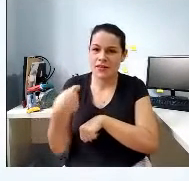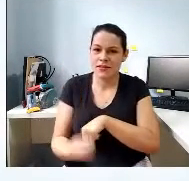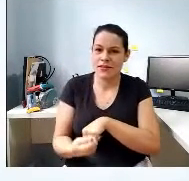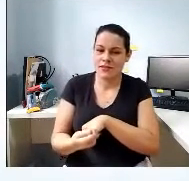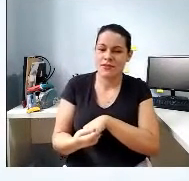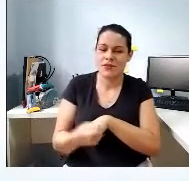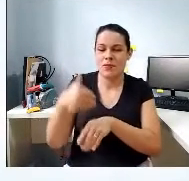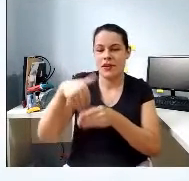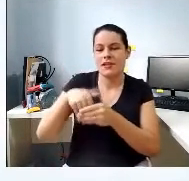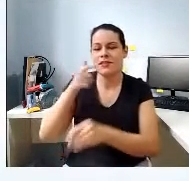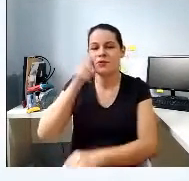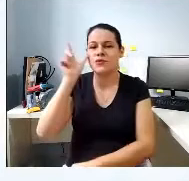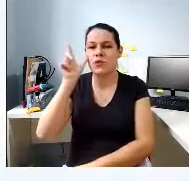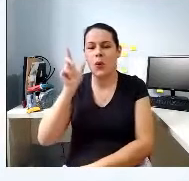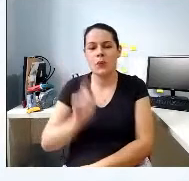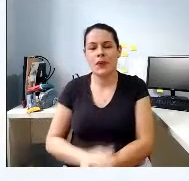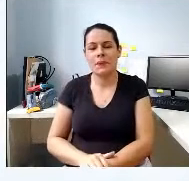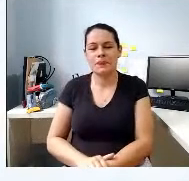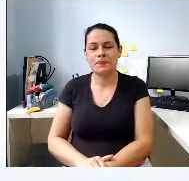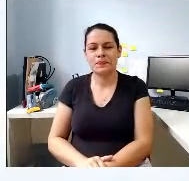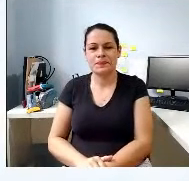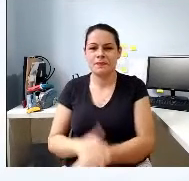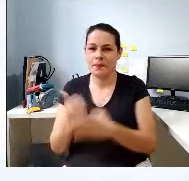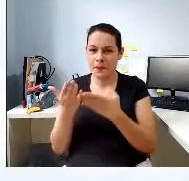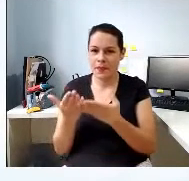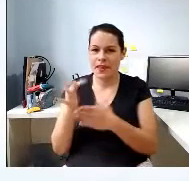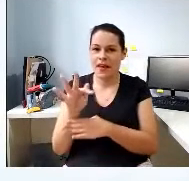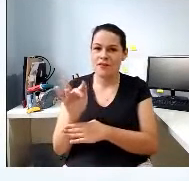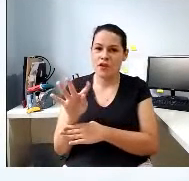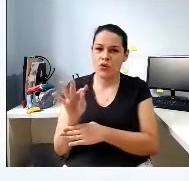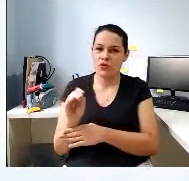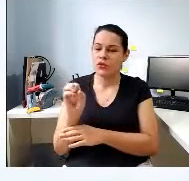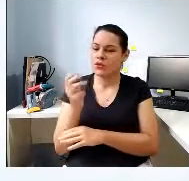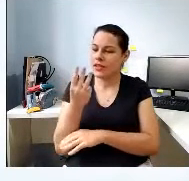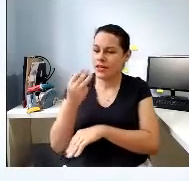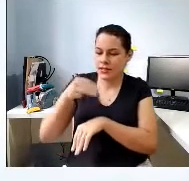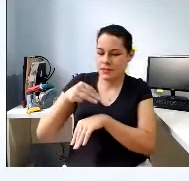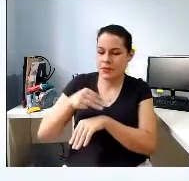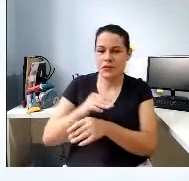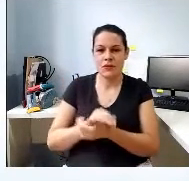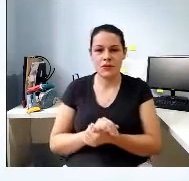ontem. Com você, Fausto. 3 minutos. Bem, Gleice.